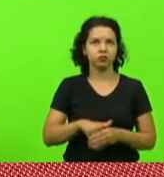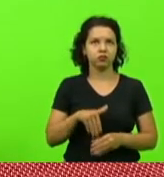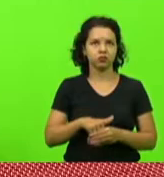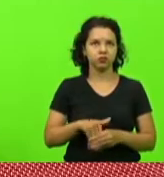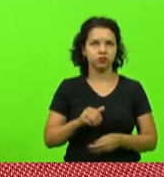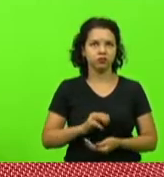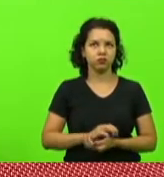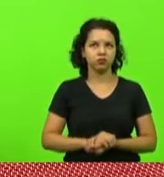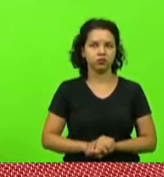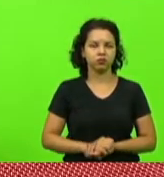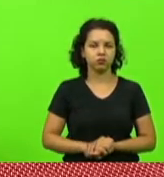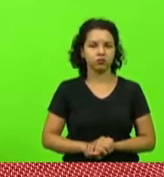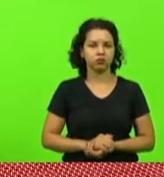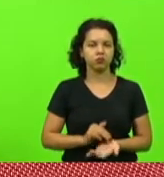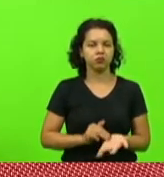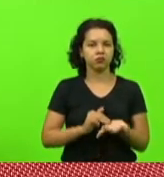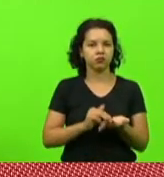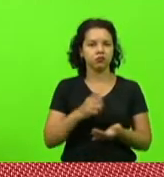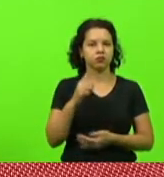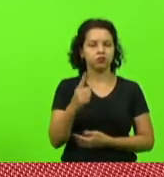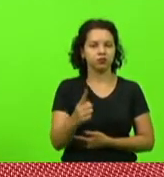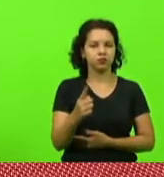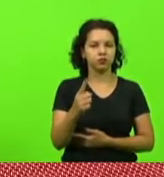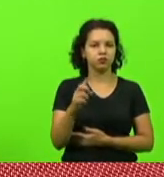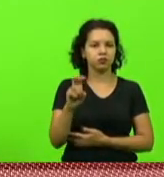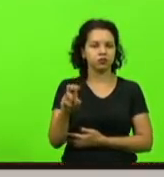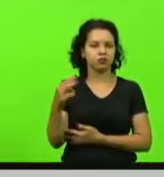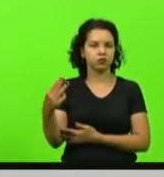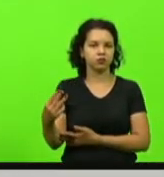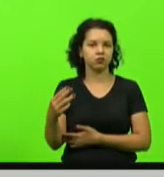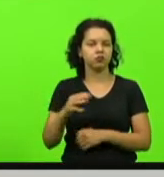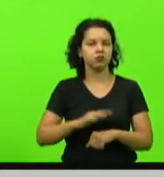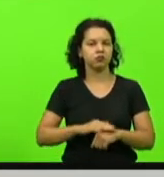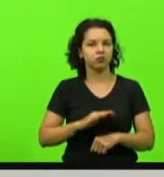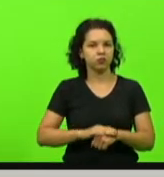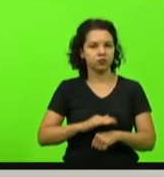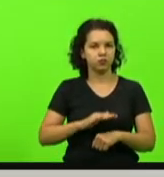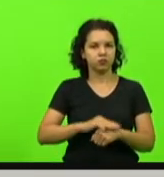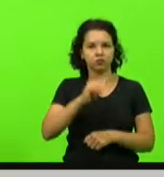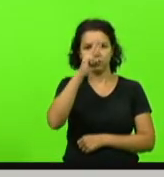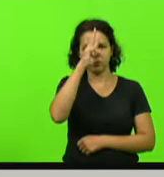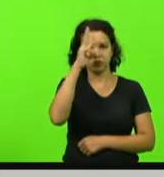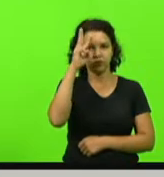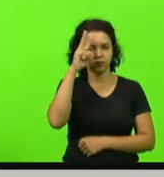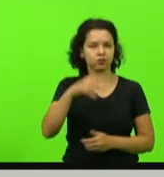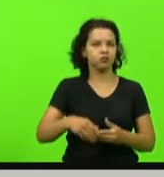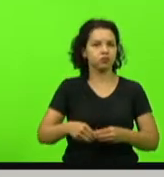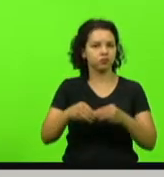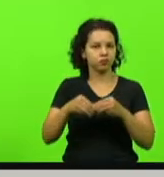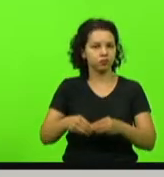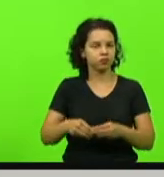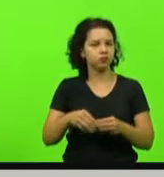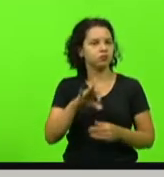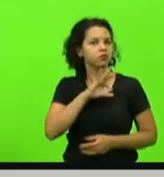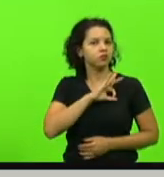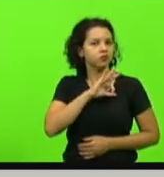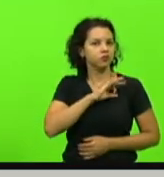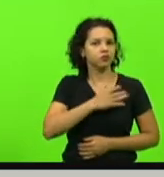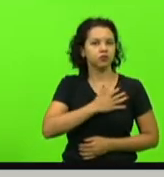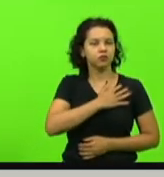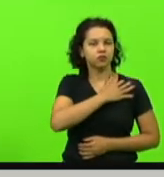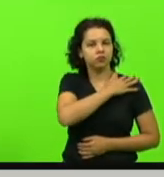número 153, autor, deputado Volney Weber, cumprimentando diversos policiais militares pelo ato